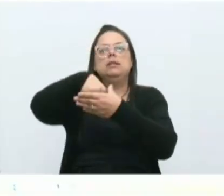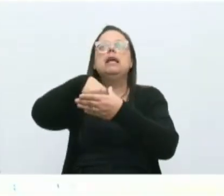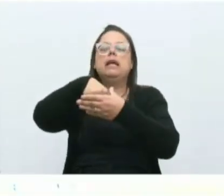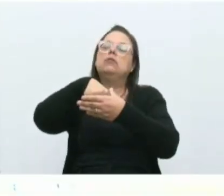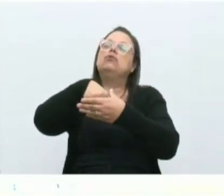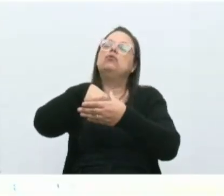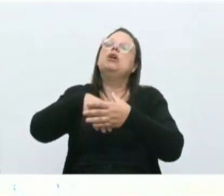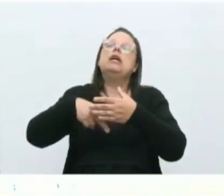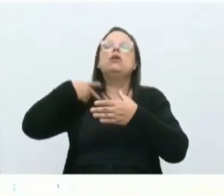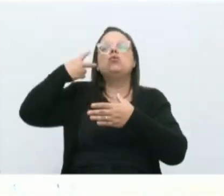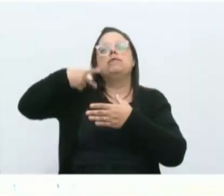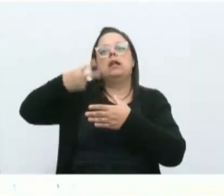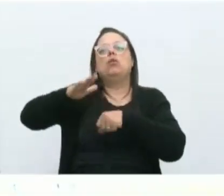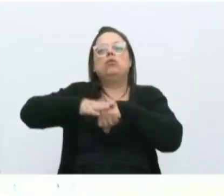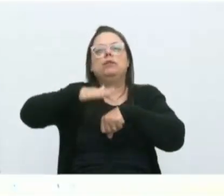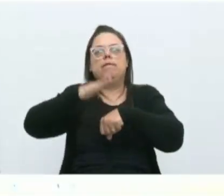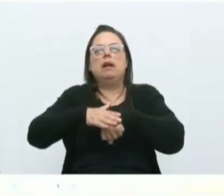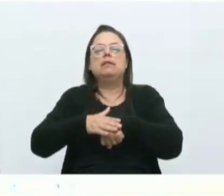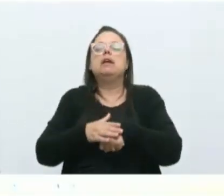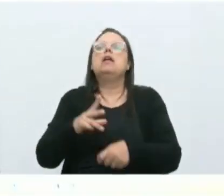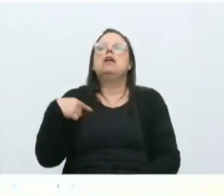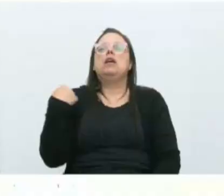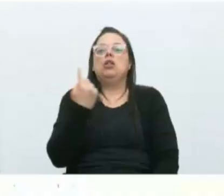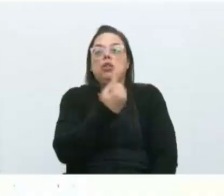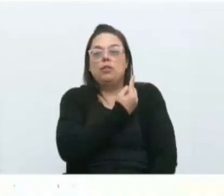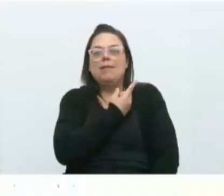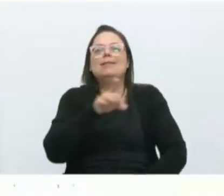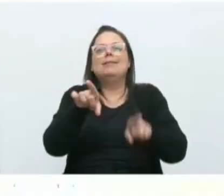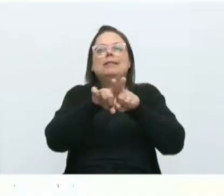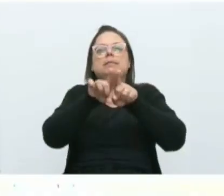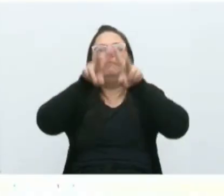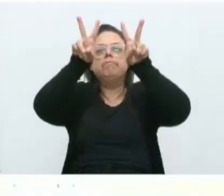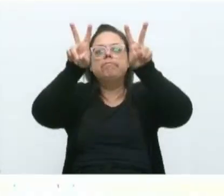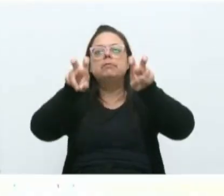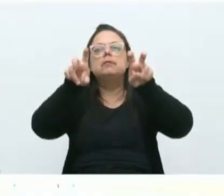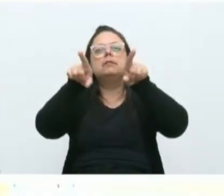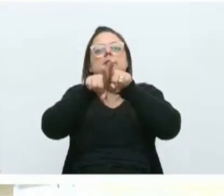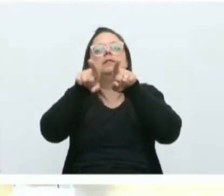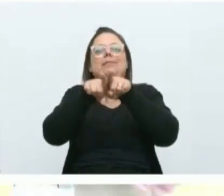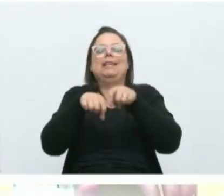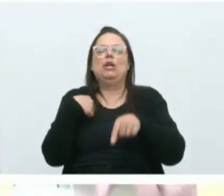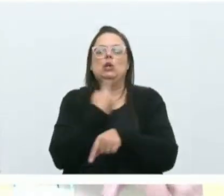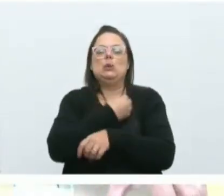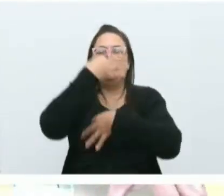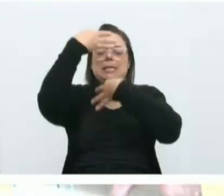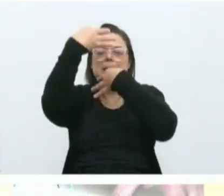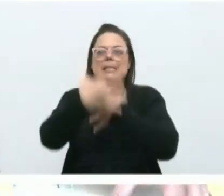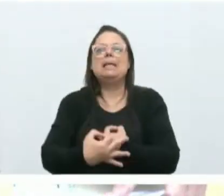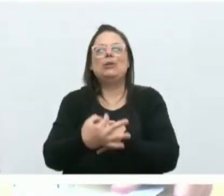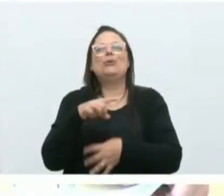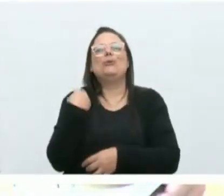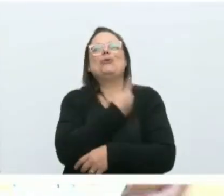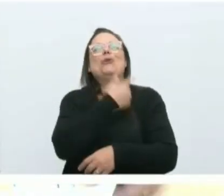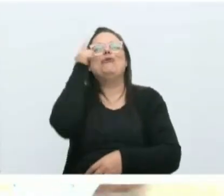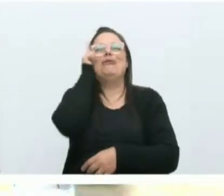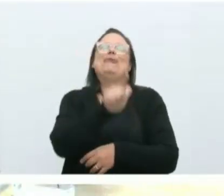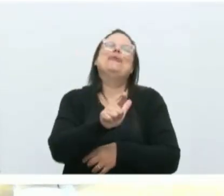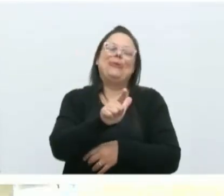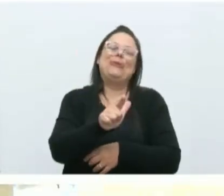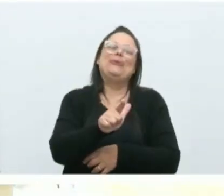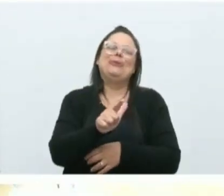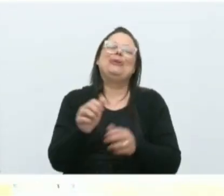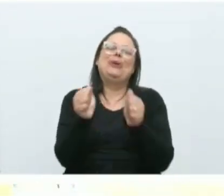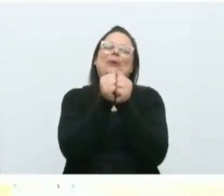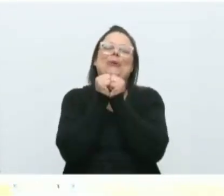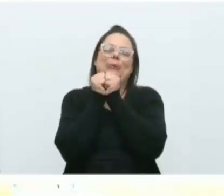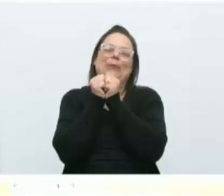esses vereadores, e a gente tem tratado muito desse assunto e a gente tem certeza que a gente vai conseguir realizar algo muito legal